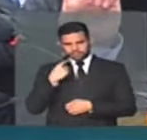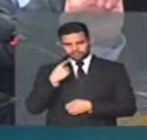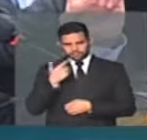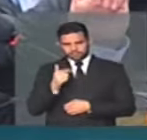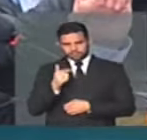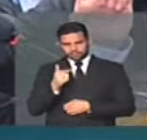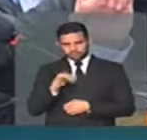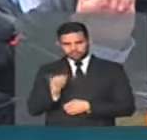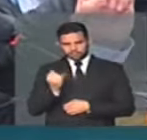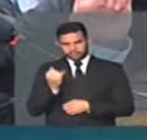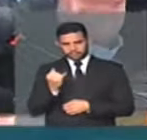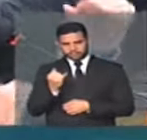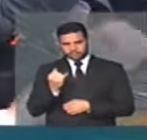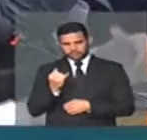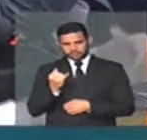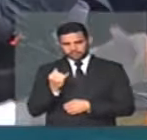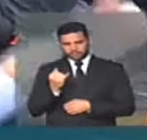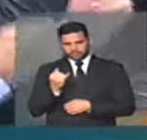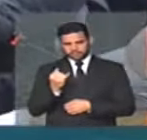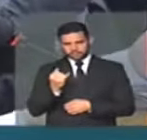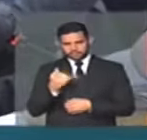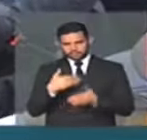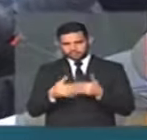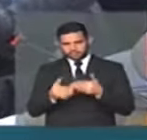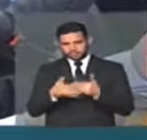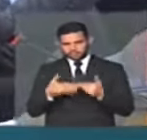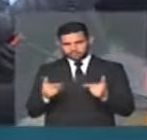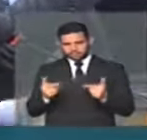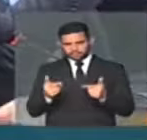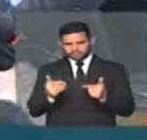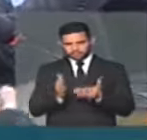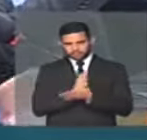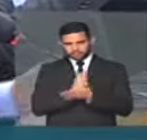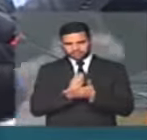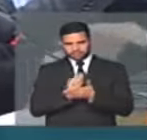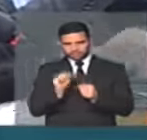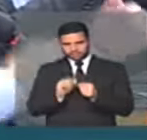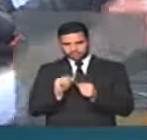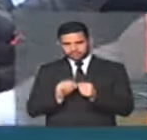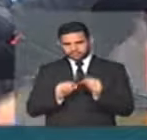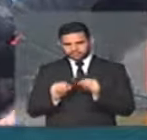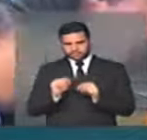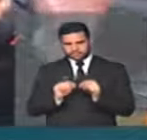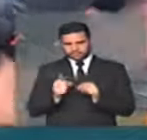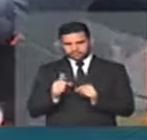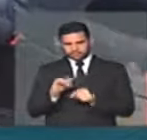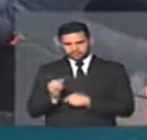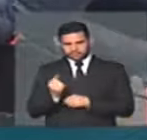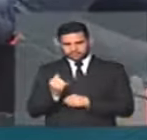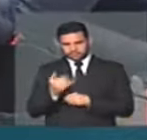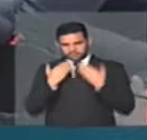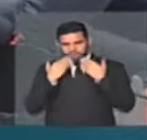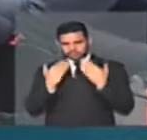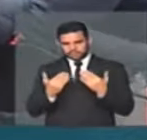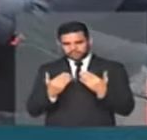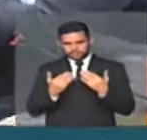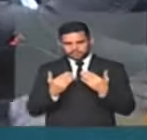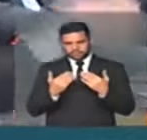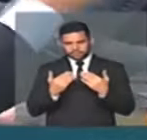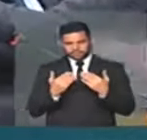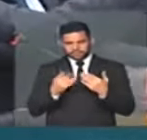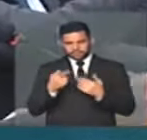parlamentares, porque eu não tive aqui a oportunidade, em momento algum, de fazer com que eles não tivessem a oportunidade de se